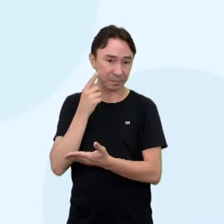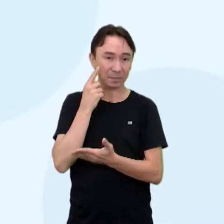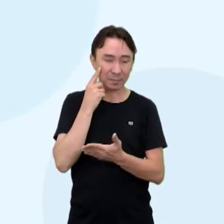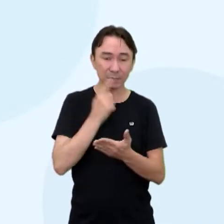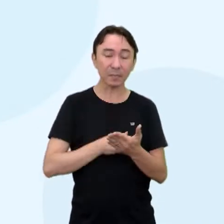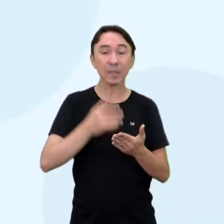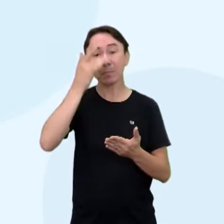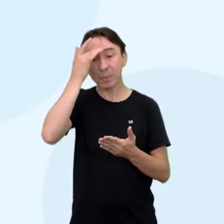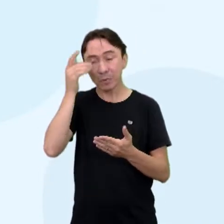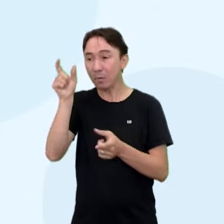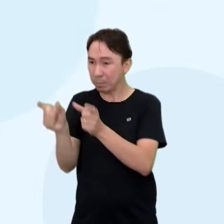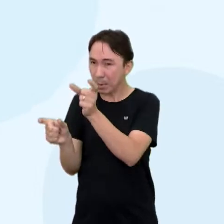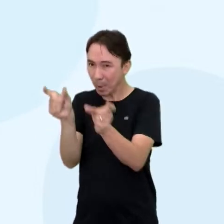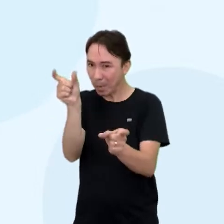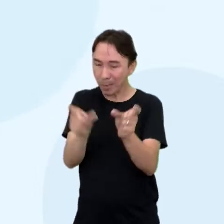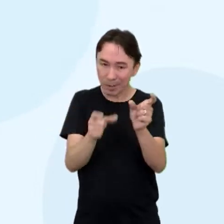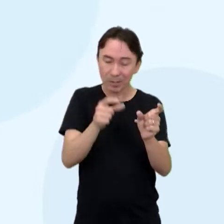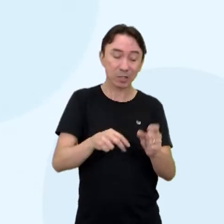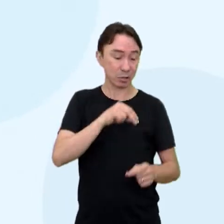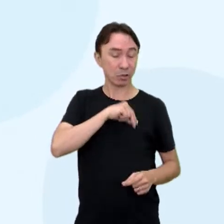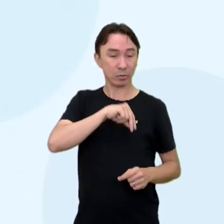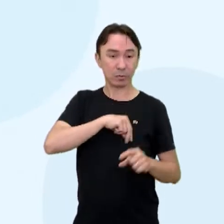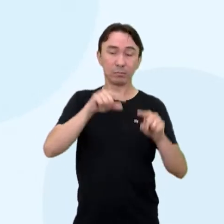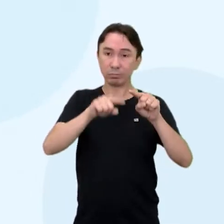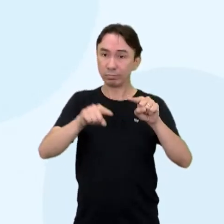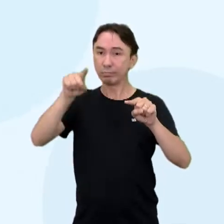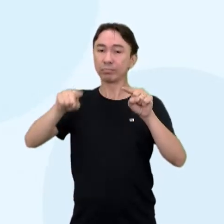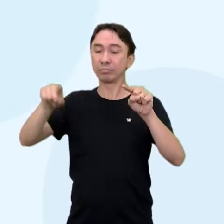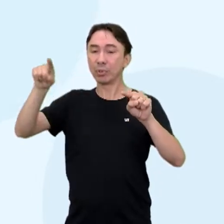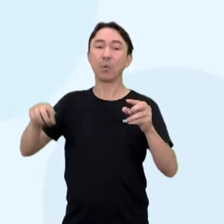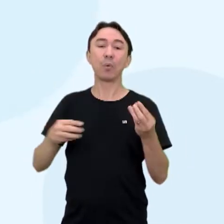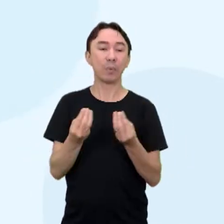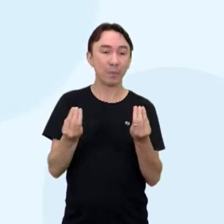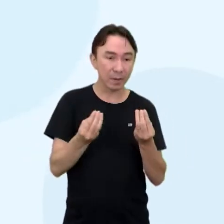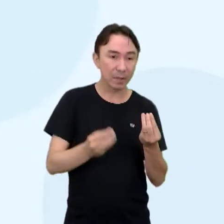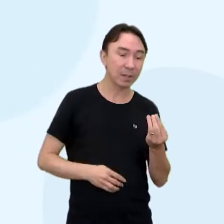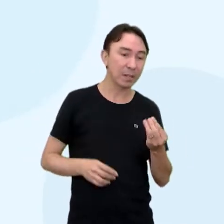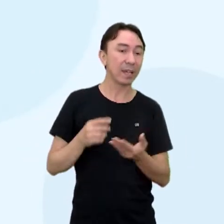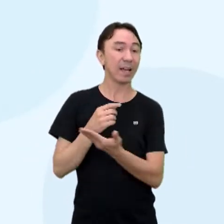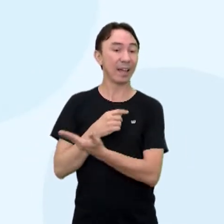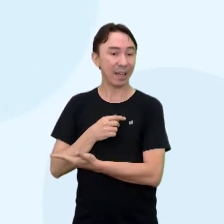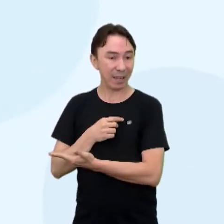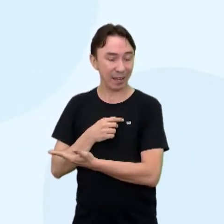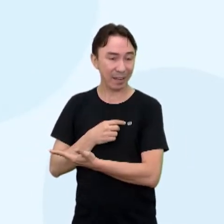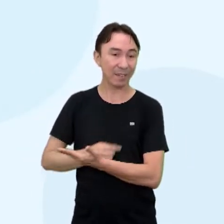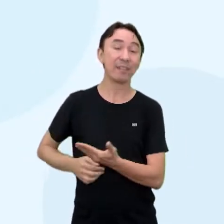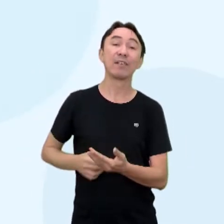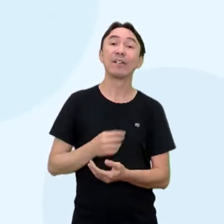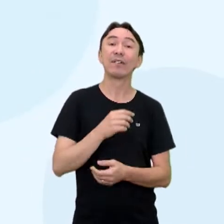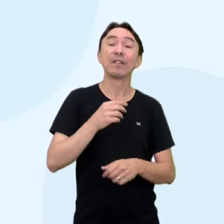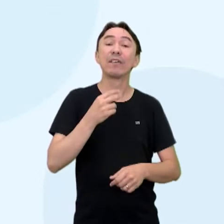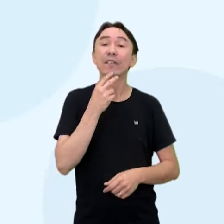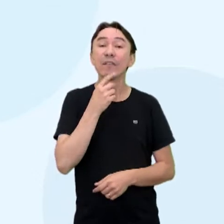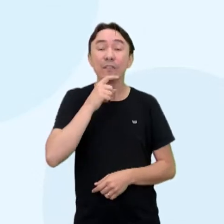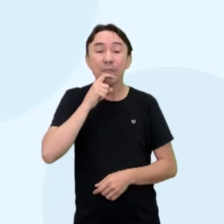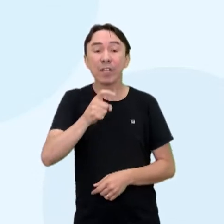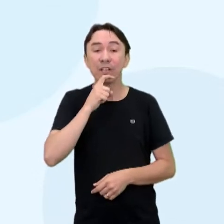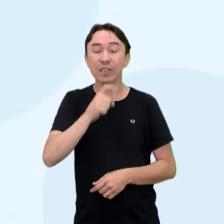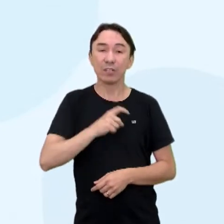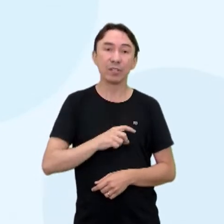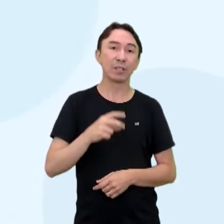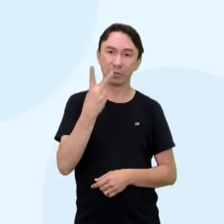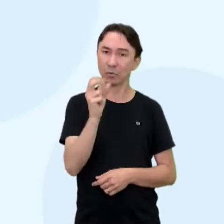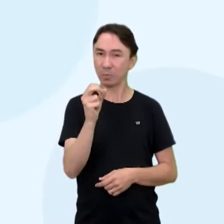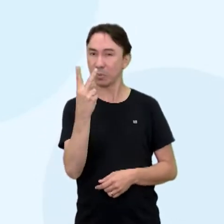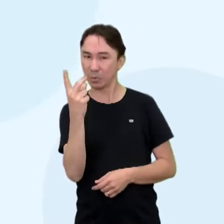tem os anos, né? Então tá em verde é 2012, os que estão aí em vermelho 2019, né, e o que está aí